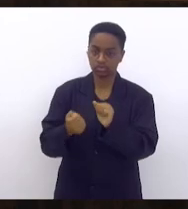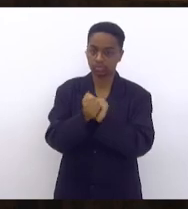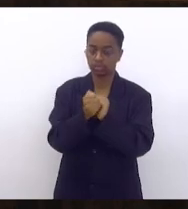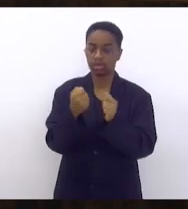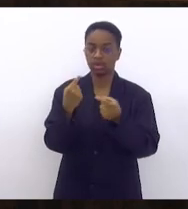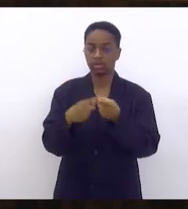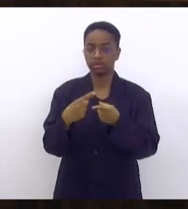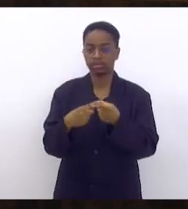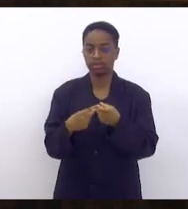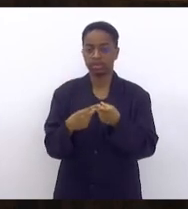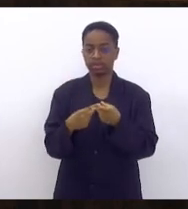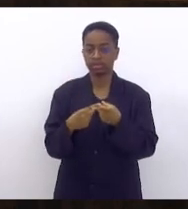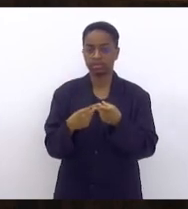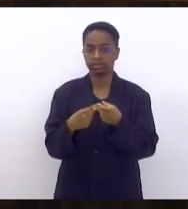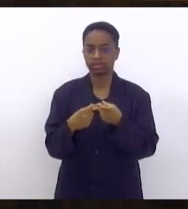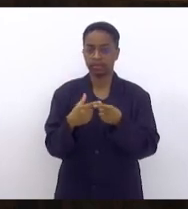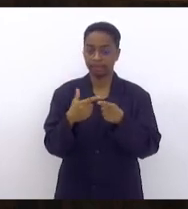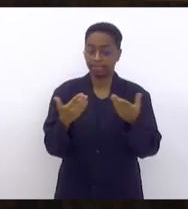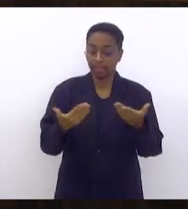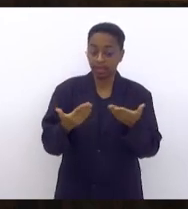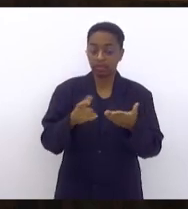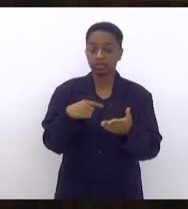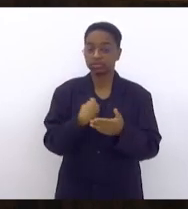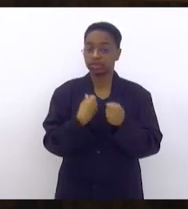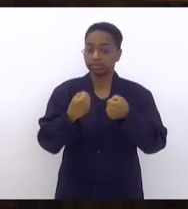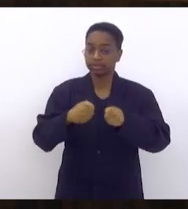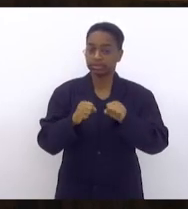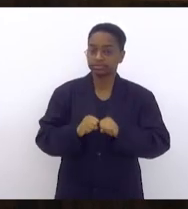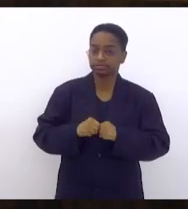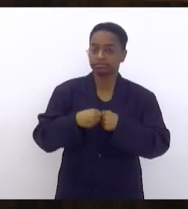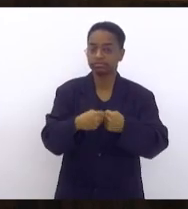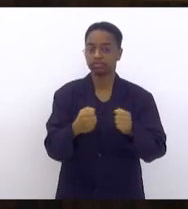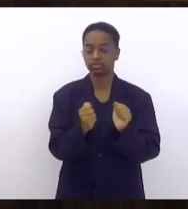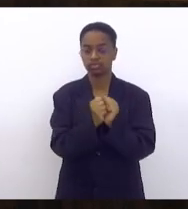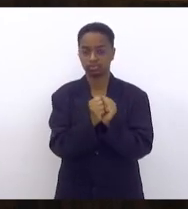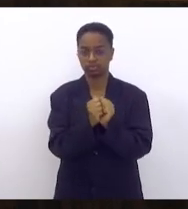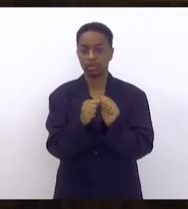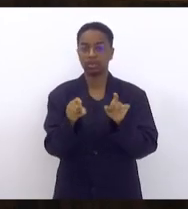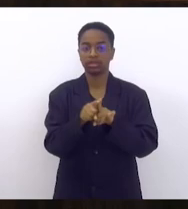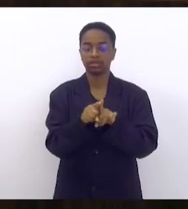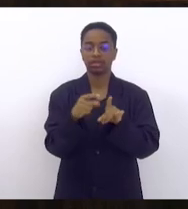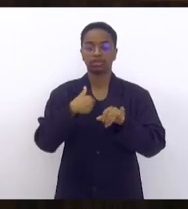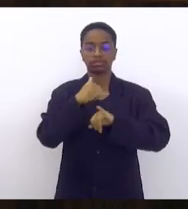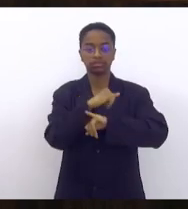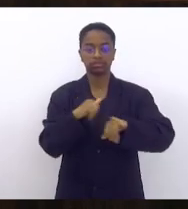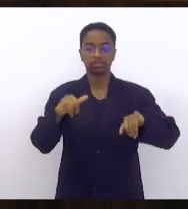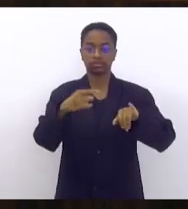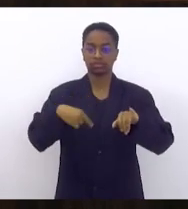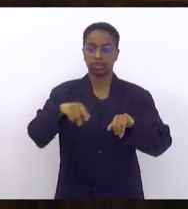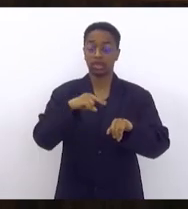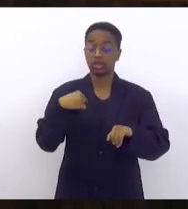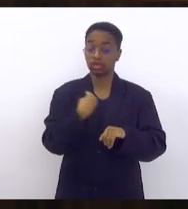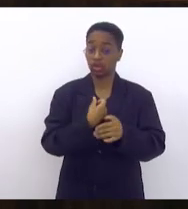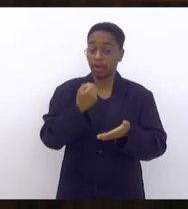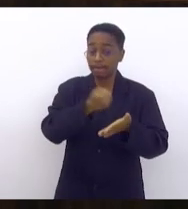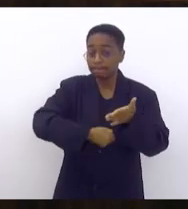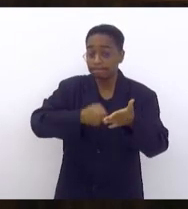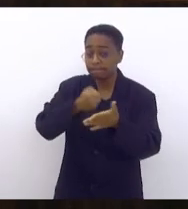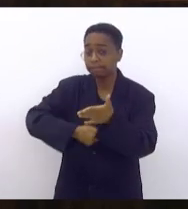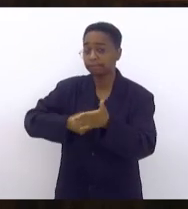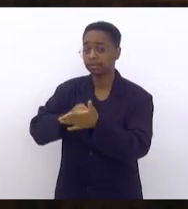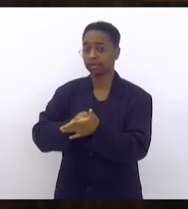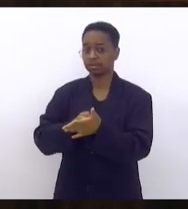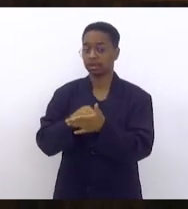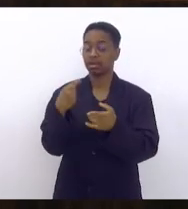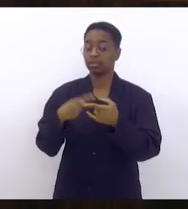Porque a hora é da gente somar esforço. E quero dizer mais, nós vamos brigar, Sandro,